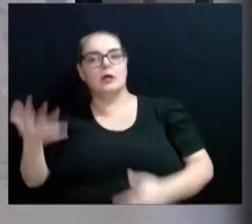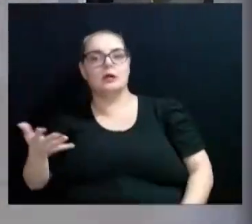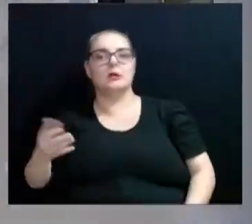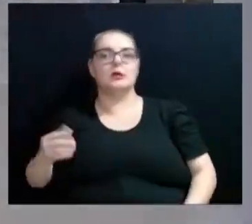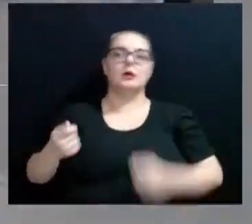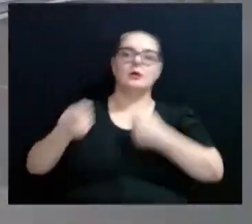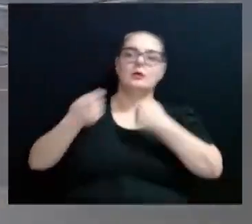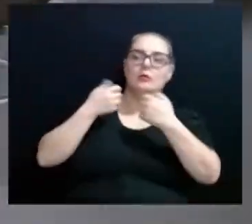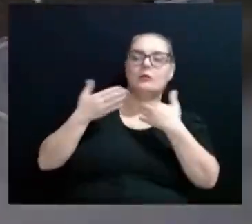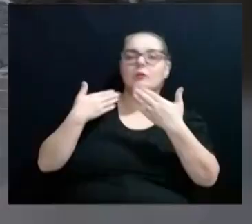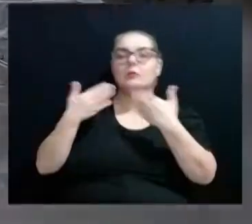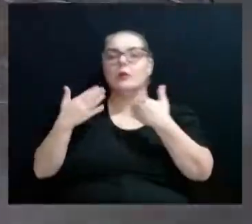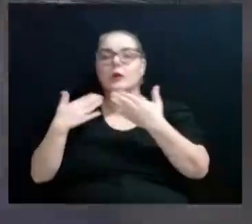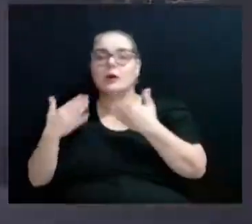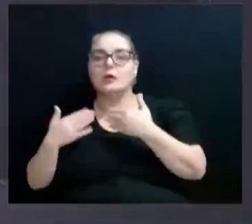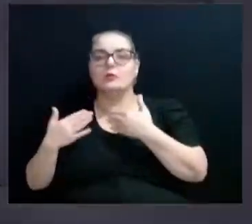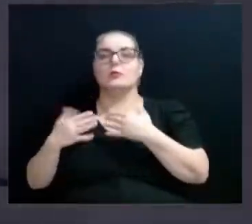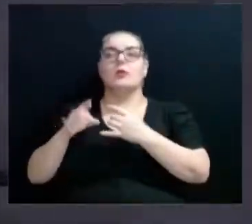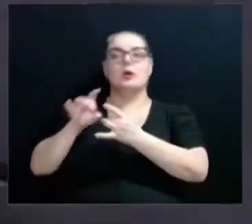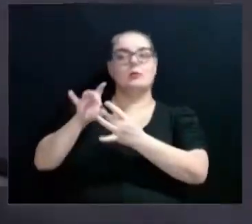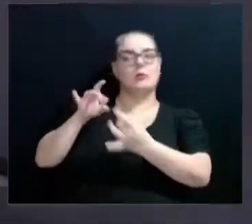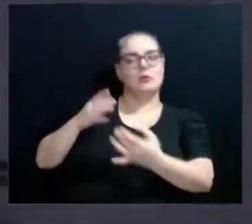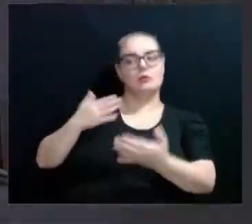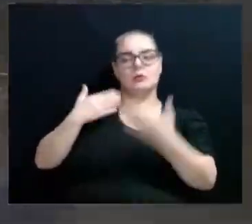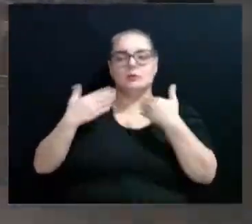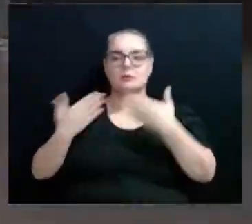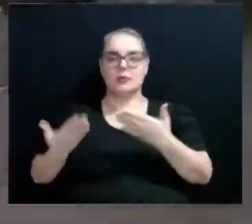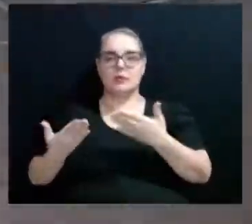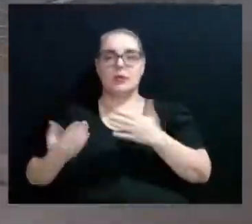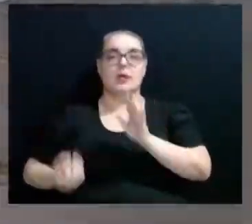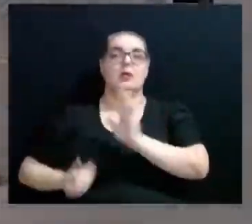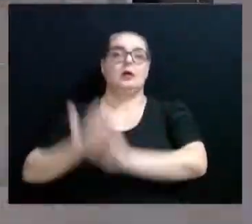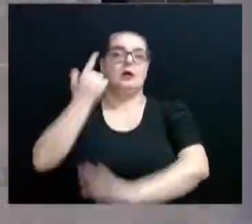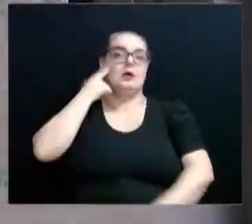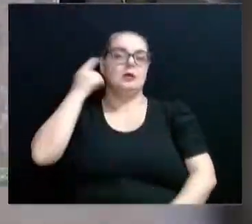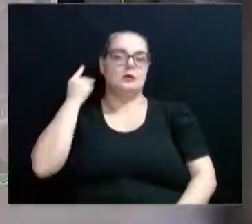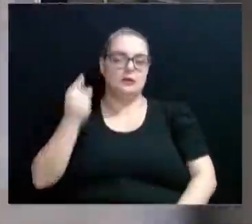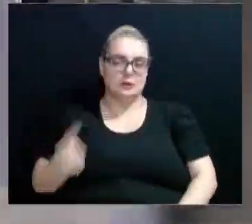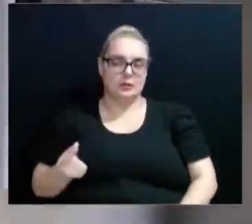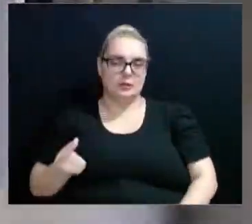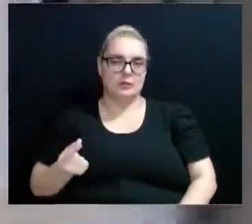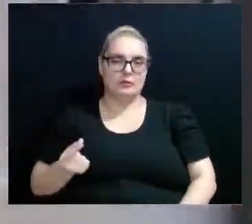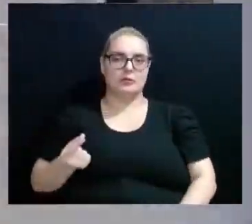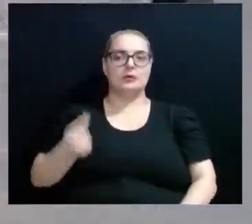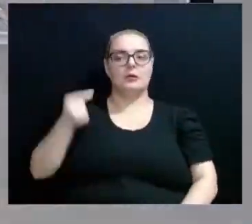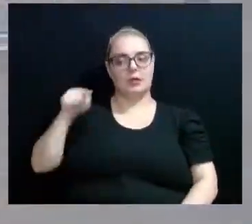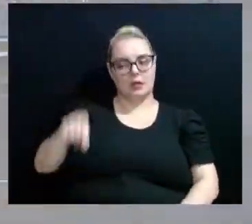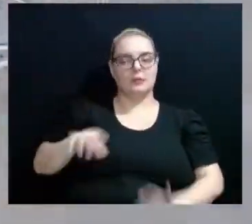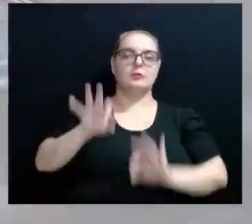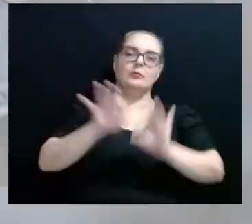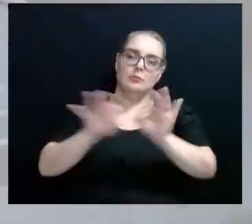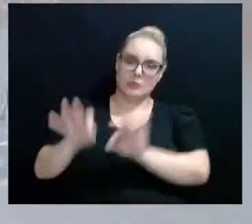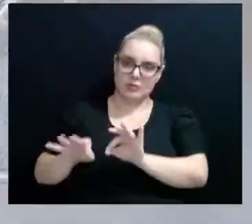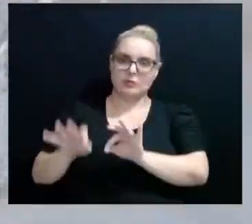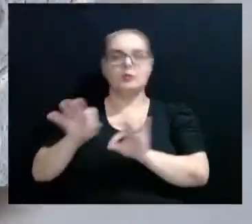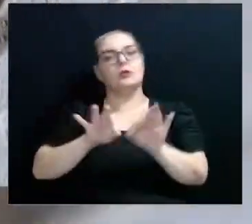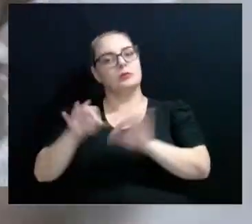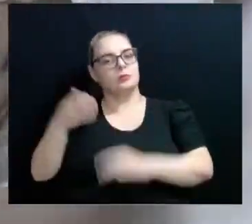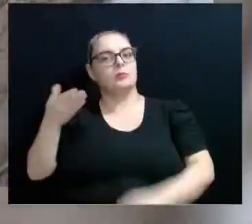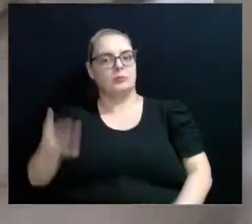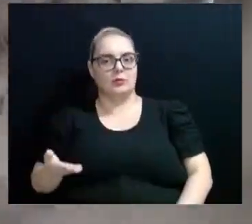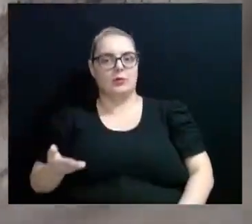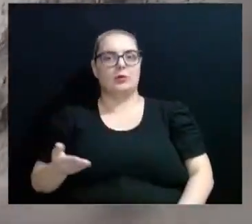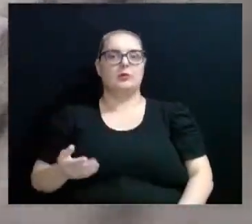fala, eu gostaria de algo assim, que remetesse a isso, e aí eu vou entrevistando aquele feeling da conversa, e aí nasce a